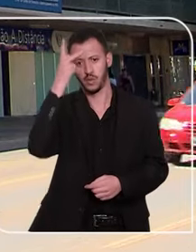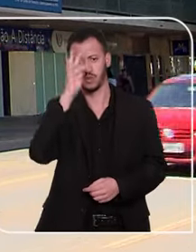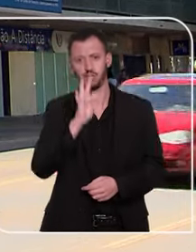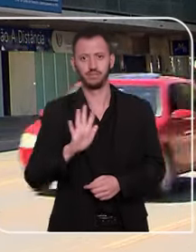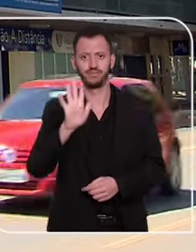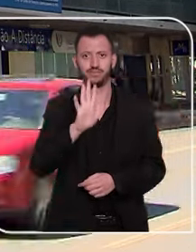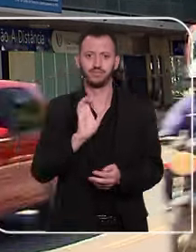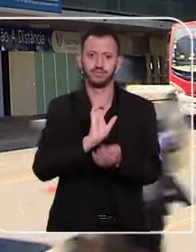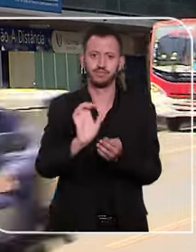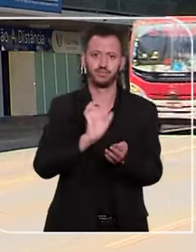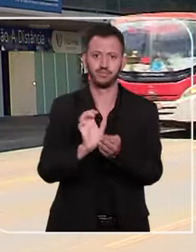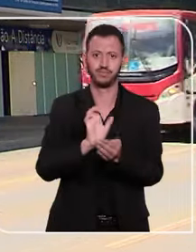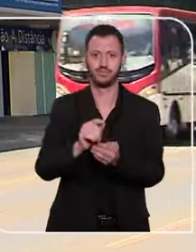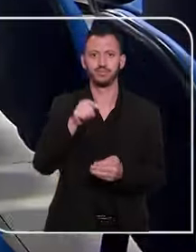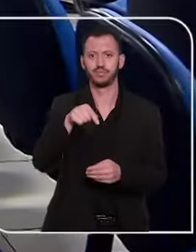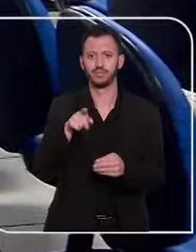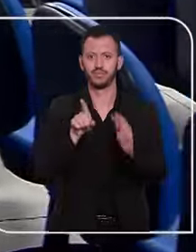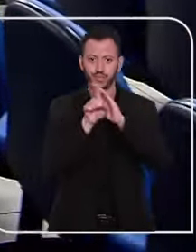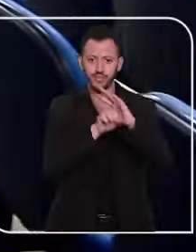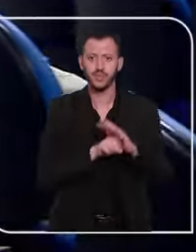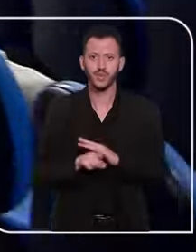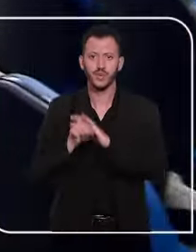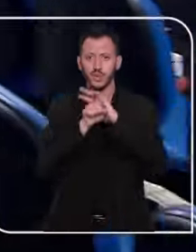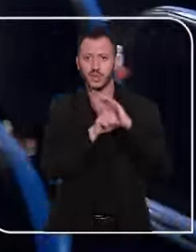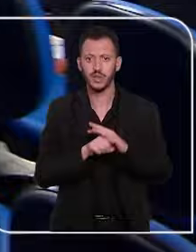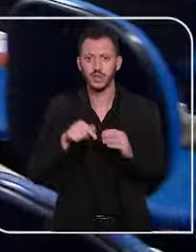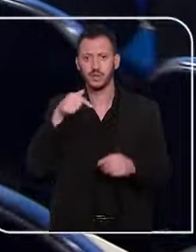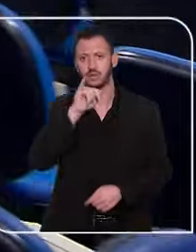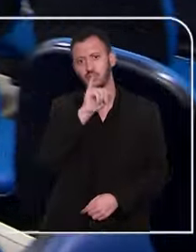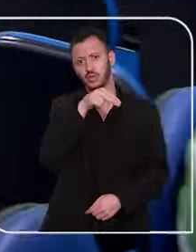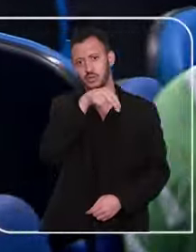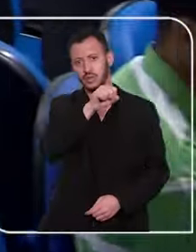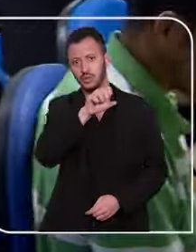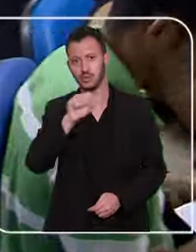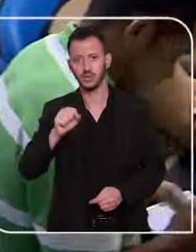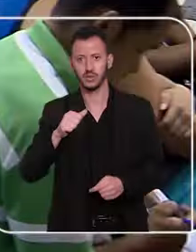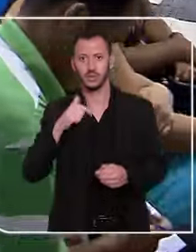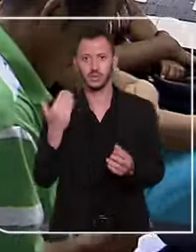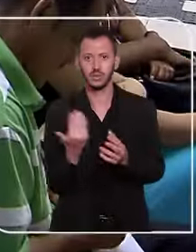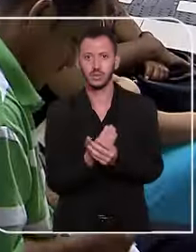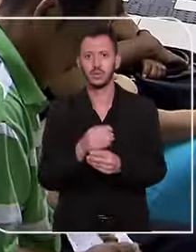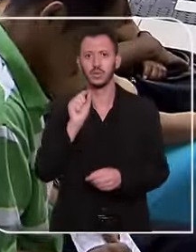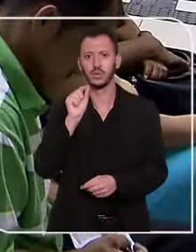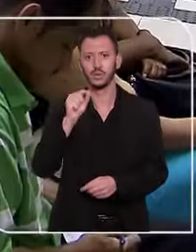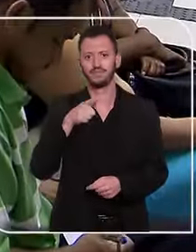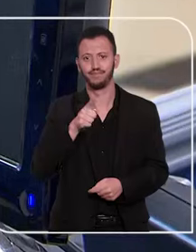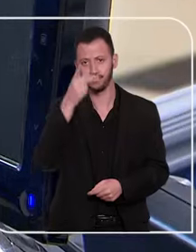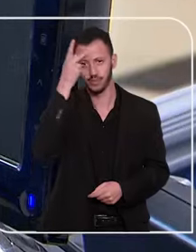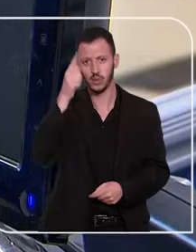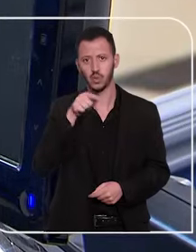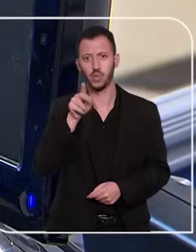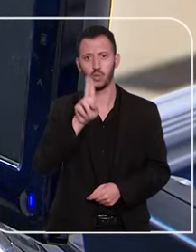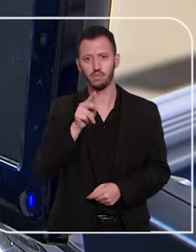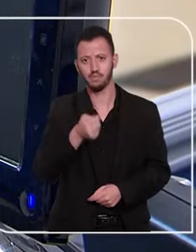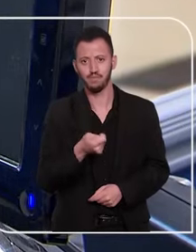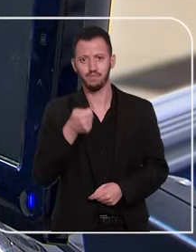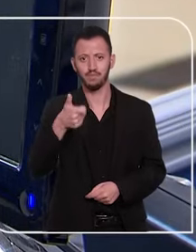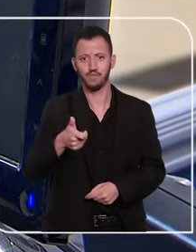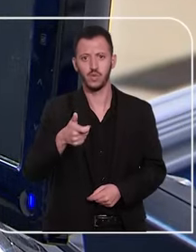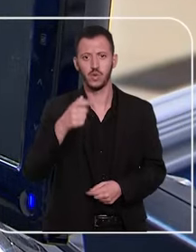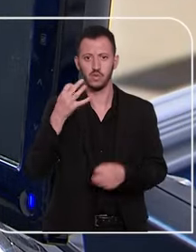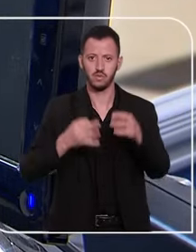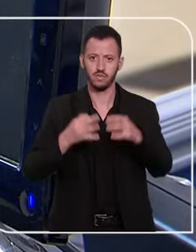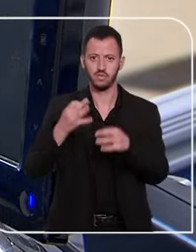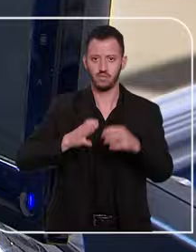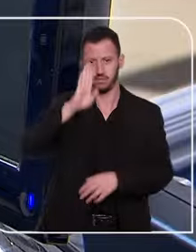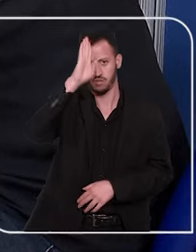federativo faça o ressarcimento dos custos de perícia pagos pelo INSS nos processos em que o beneficiário